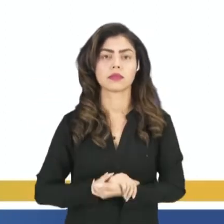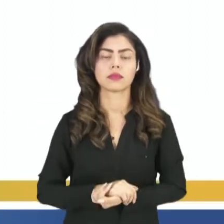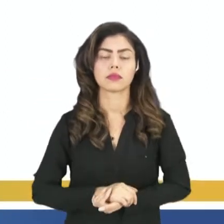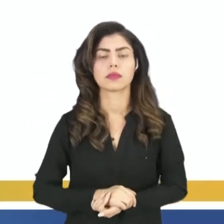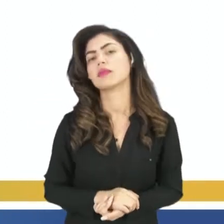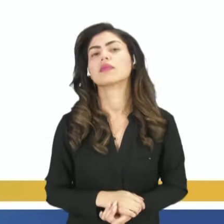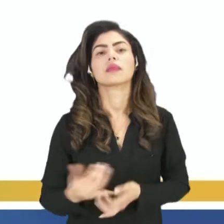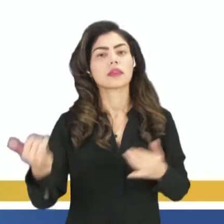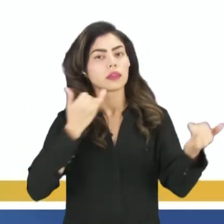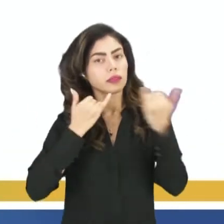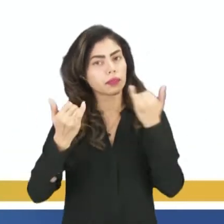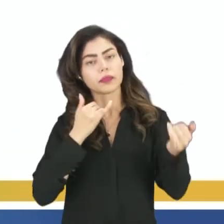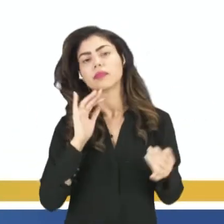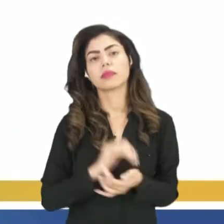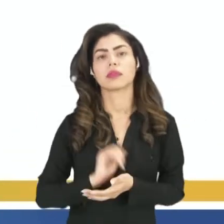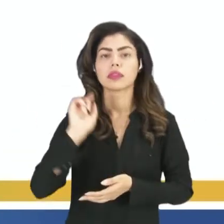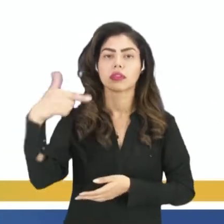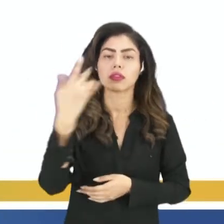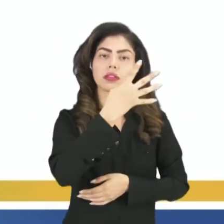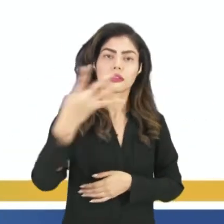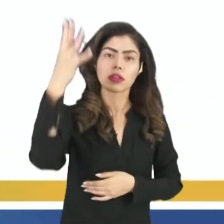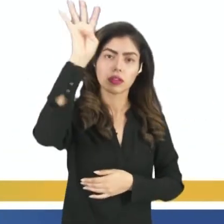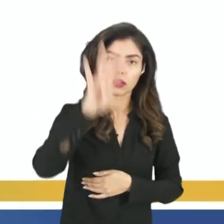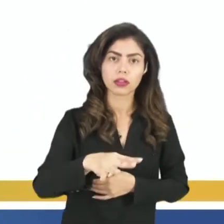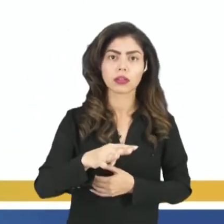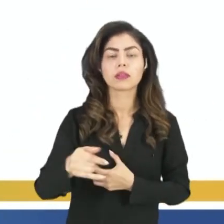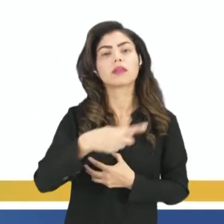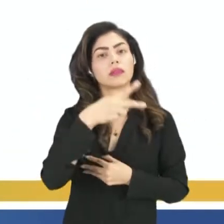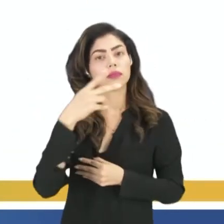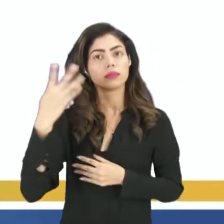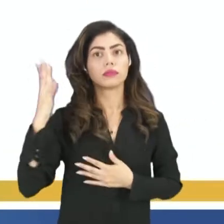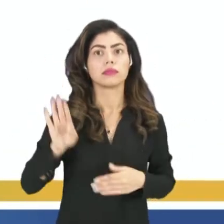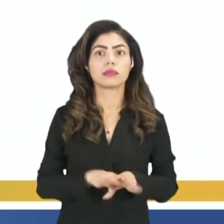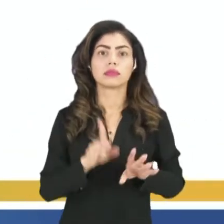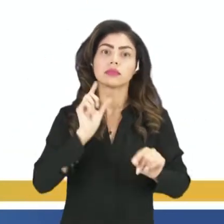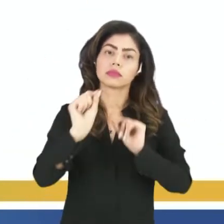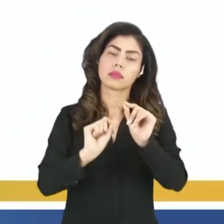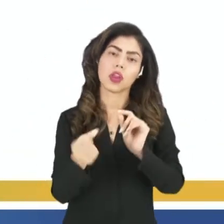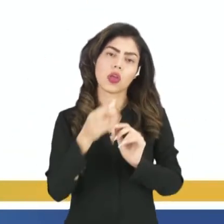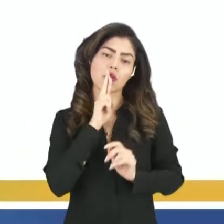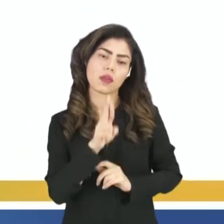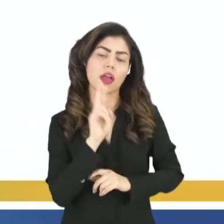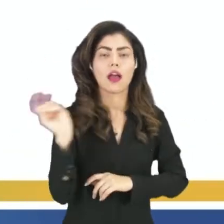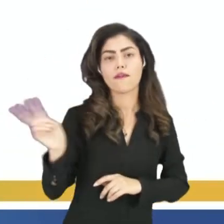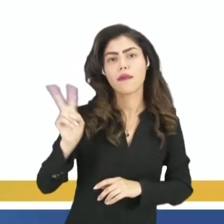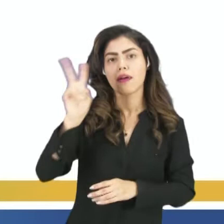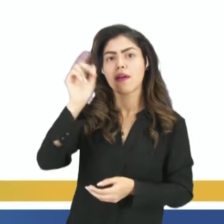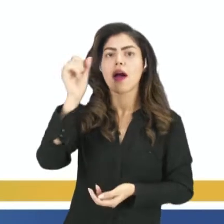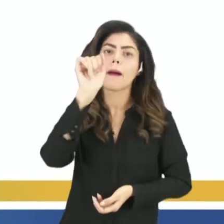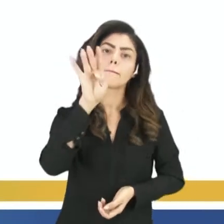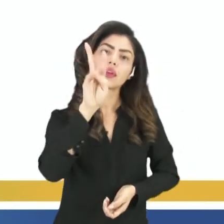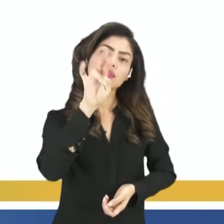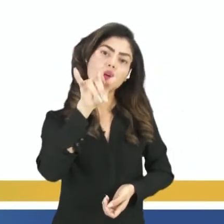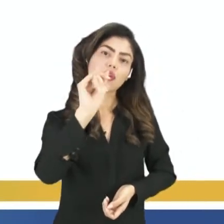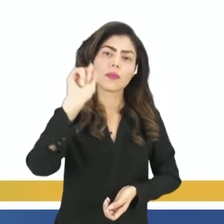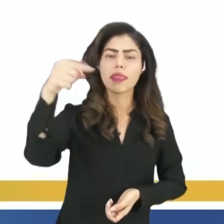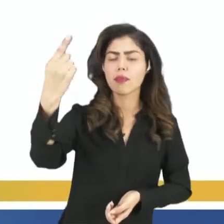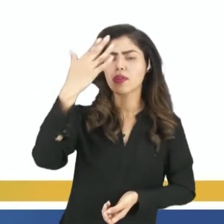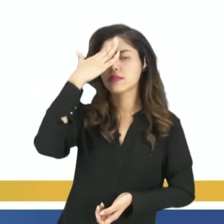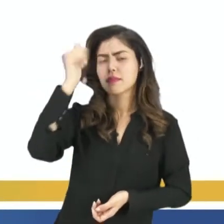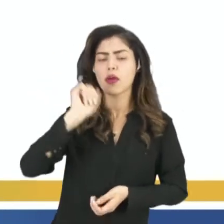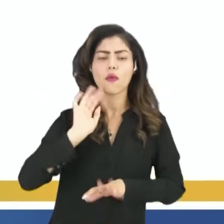organizarmos, né, essas informações em uma outra tabela, com a quantidade, ou seja, com valor absoluto, para assim depois sabermos